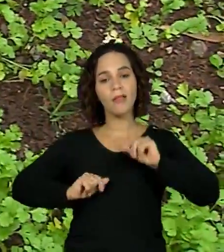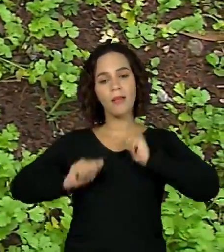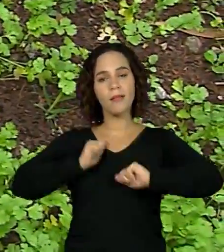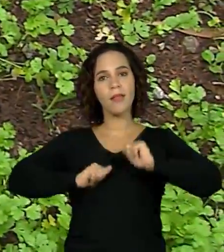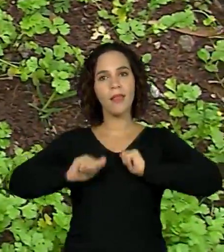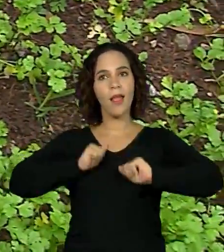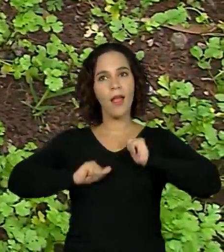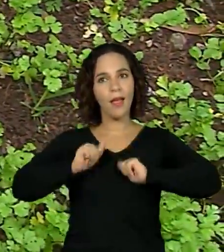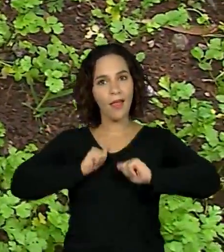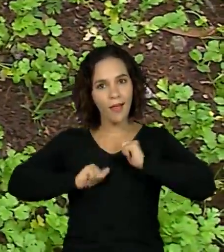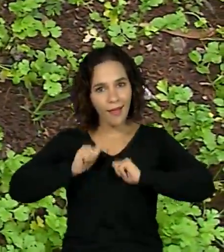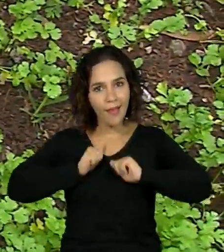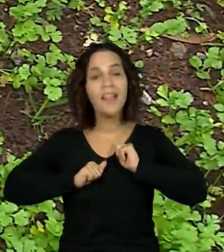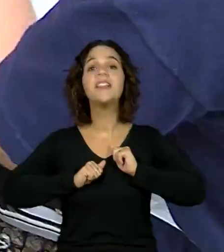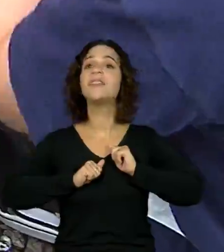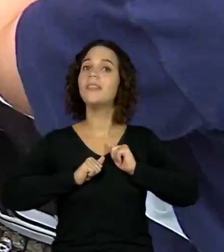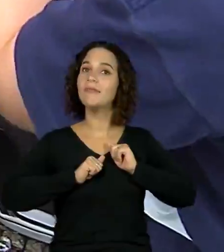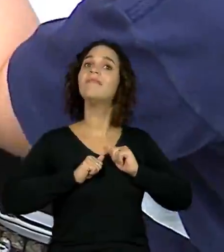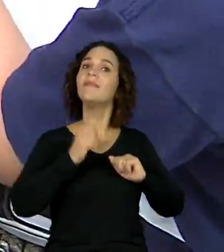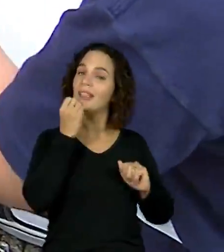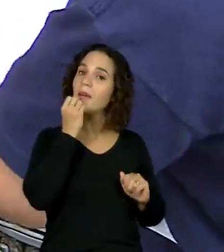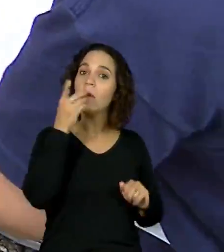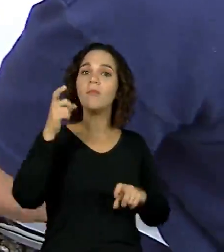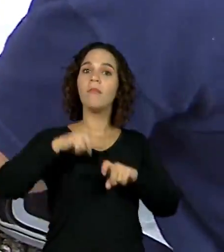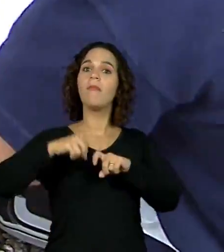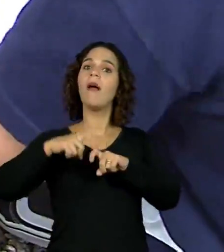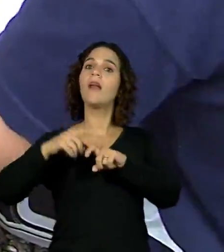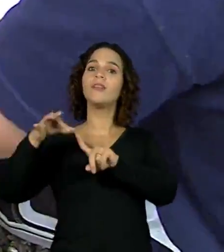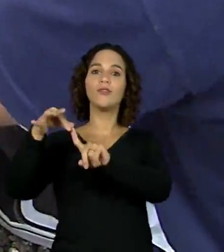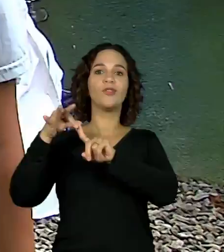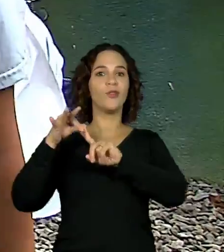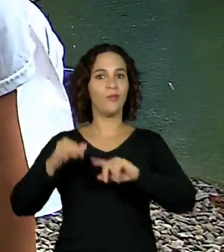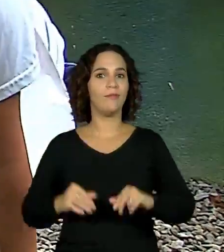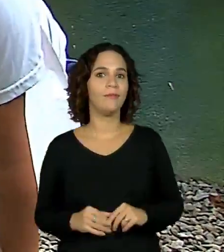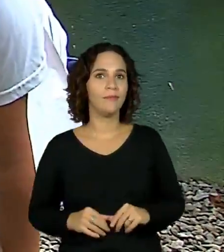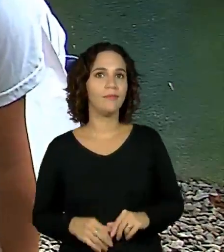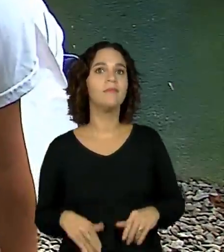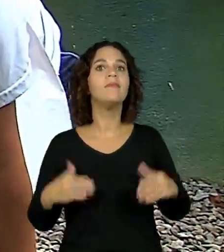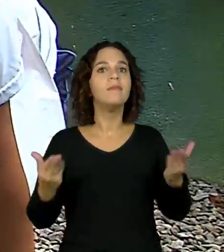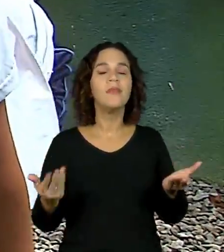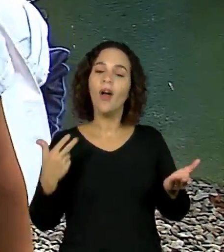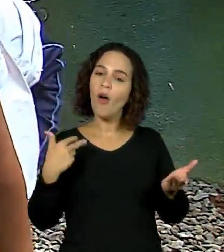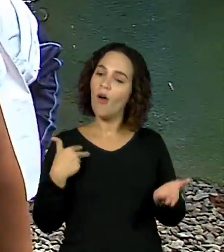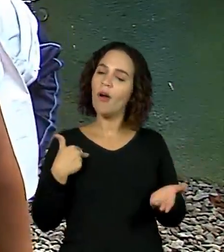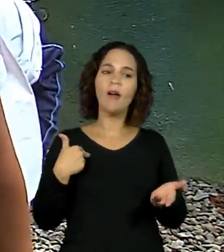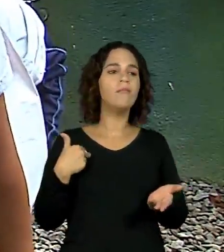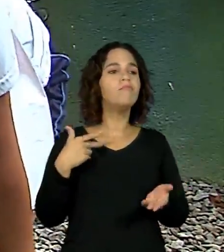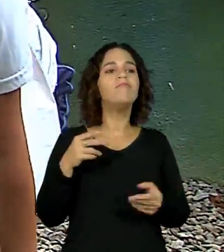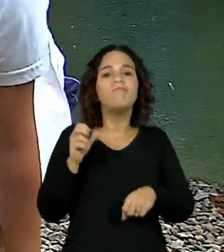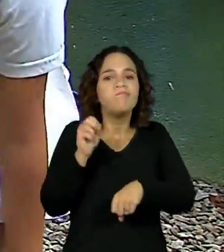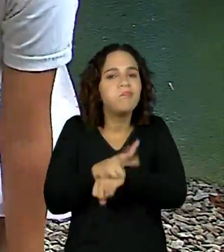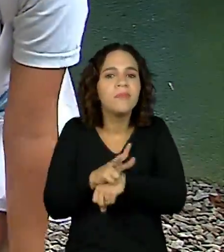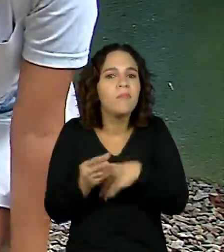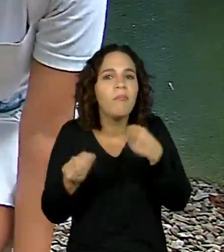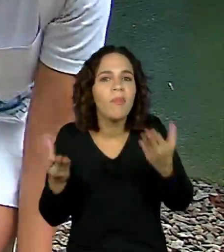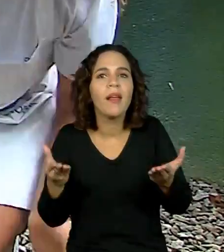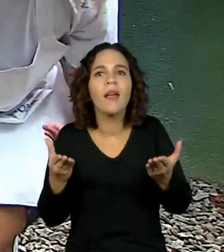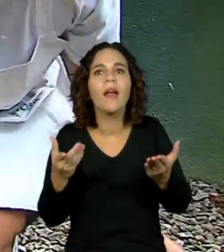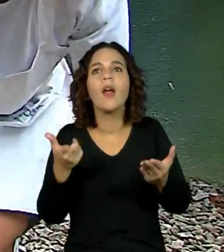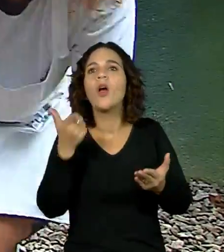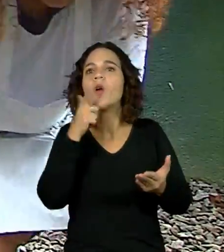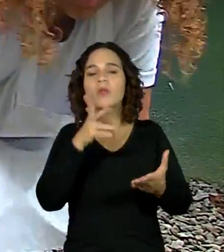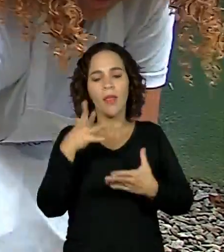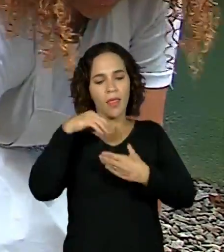e é recomendável também pelos médicos. Então eu entrei tanto para acalmar assim, o